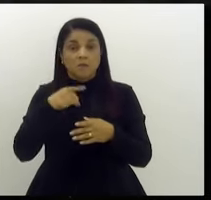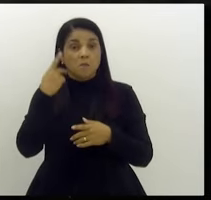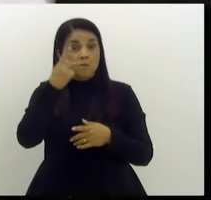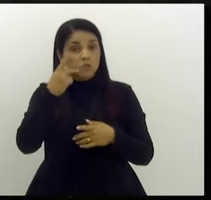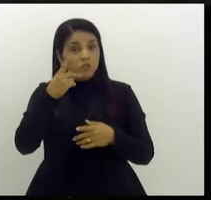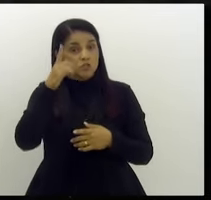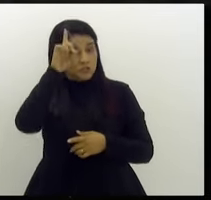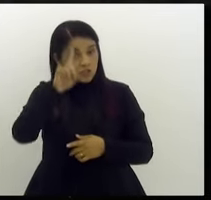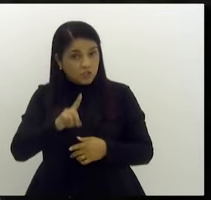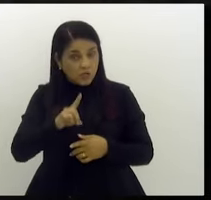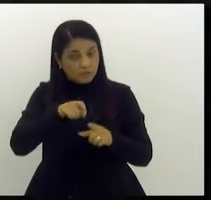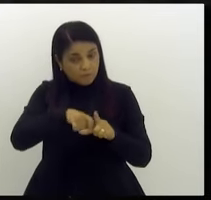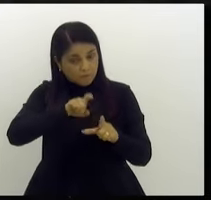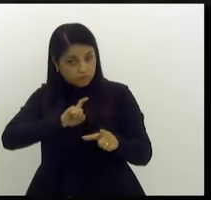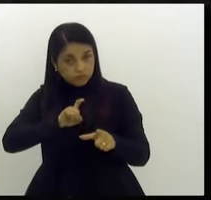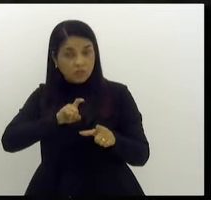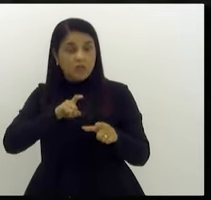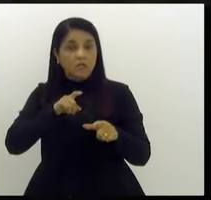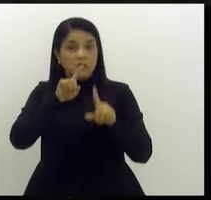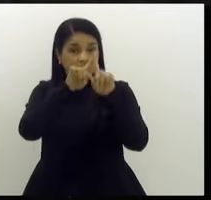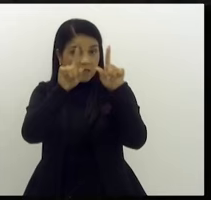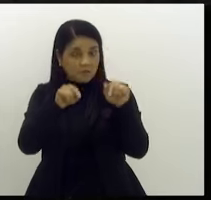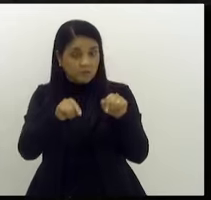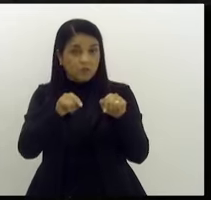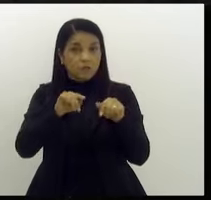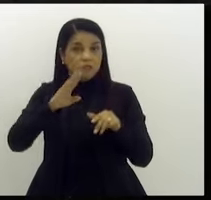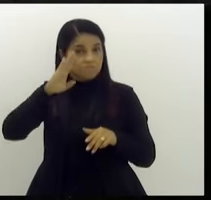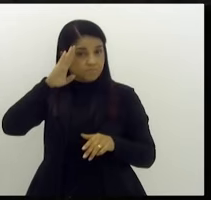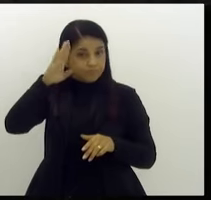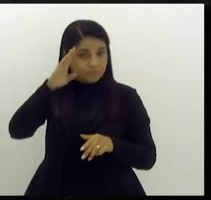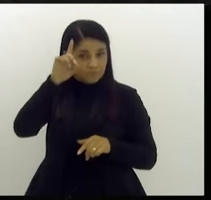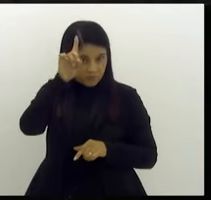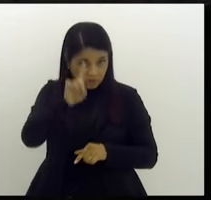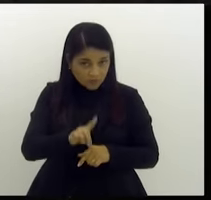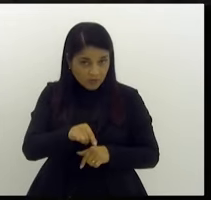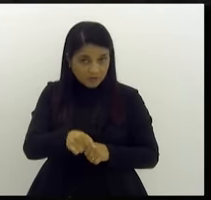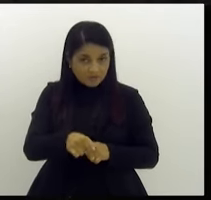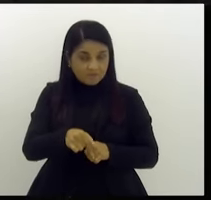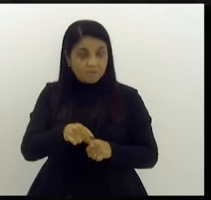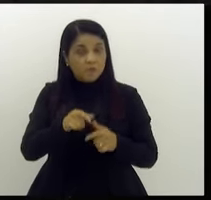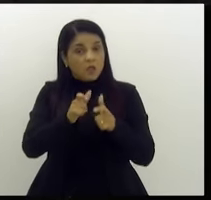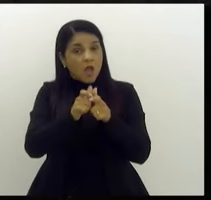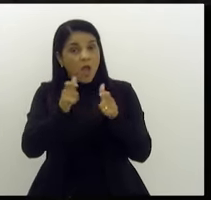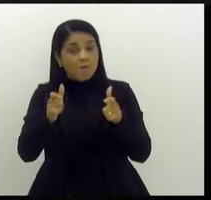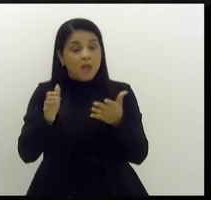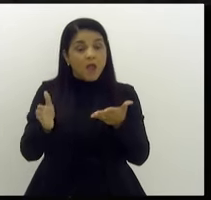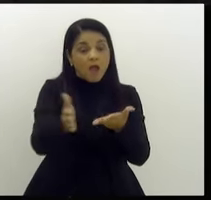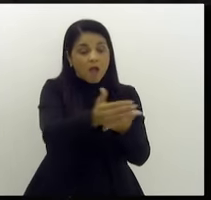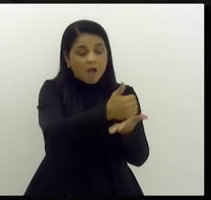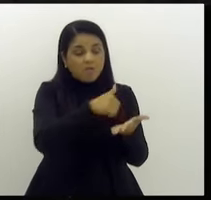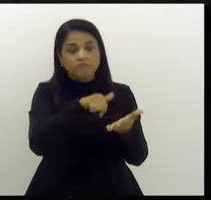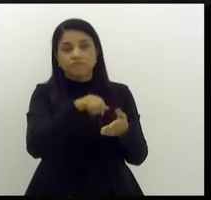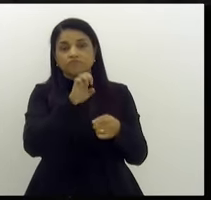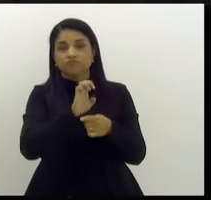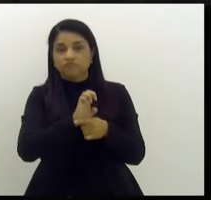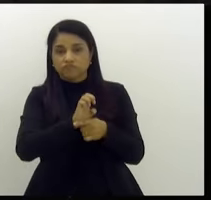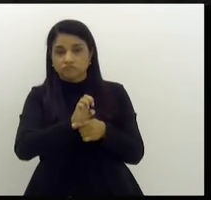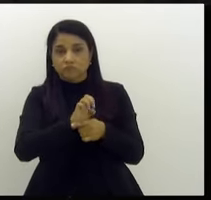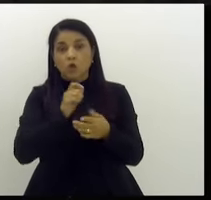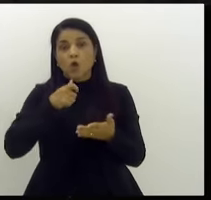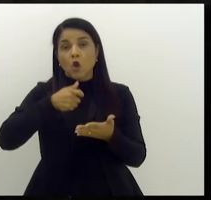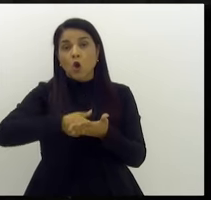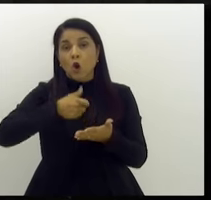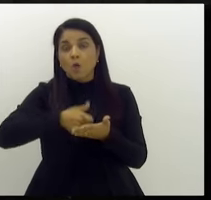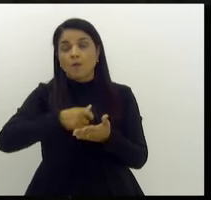direitos e colocar servidores versus direitos a gente pode ampliar a arrecadação do Estado cobrando os